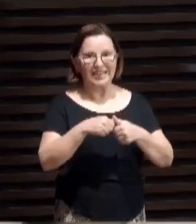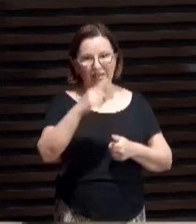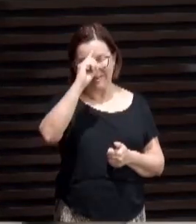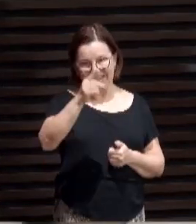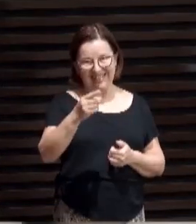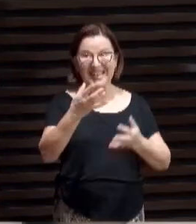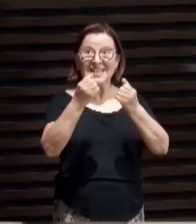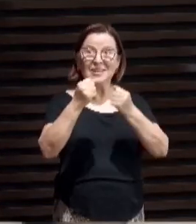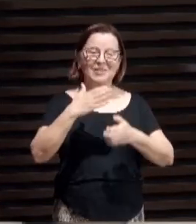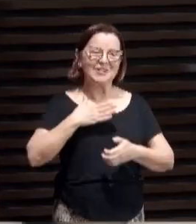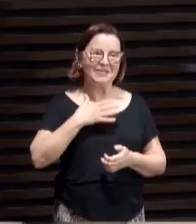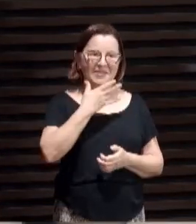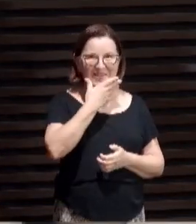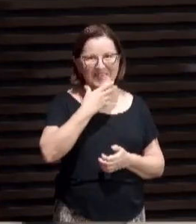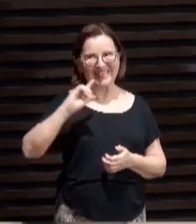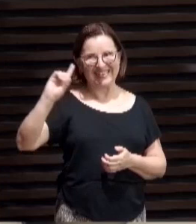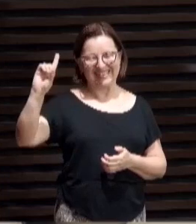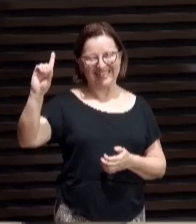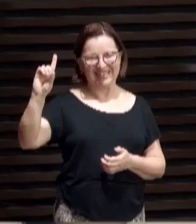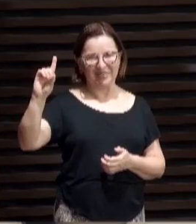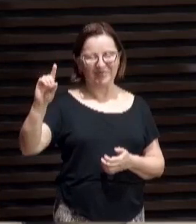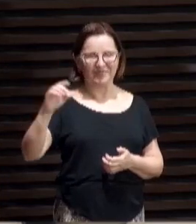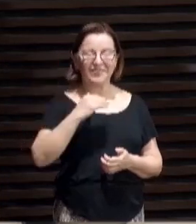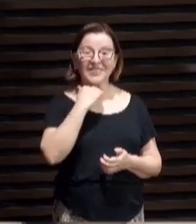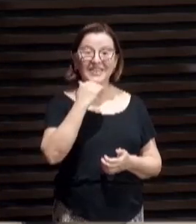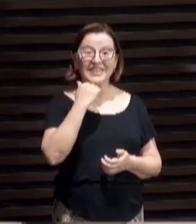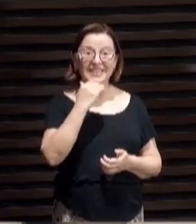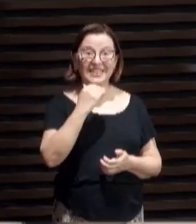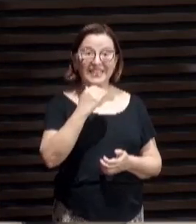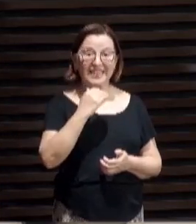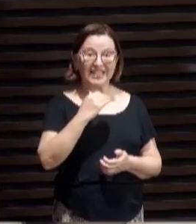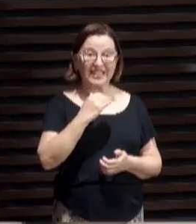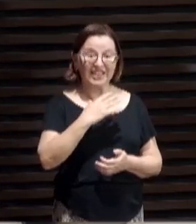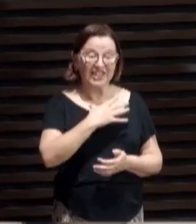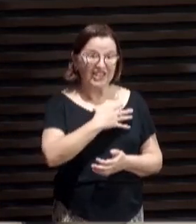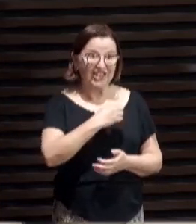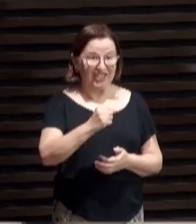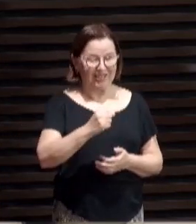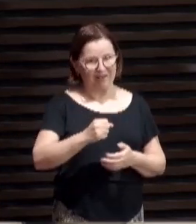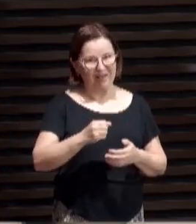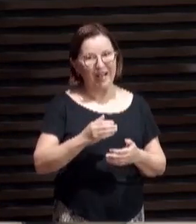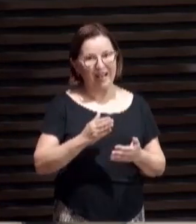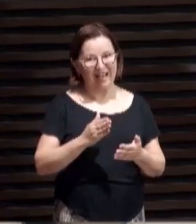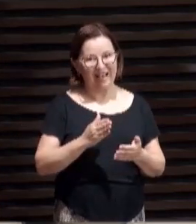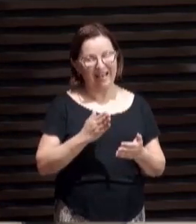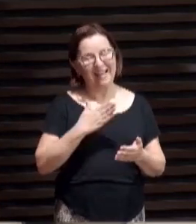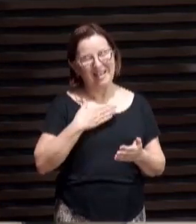Olha que beleza. Ninguém tira a minha vida. Ninguém pode tirar a minha